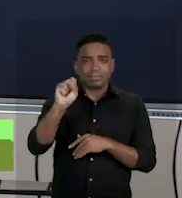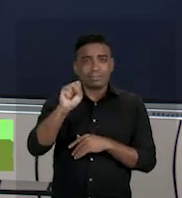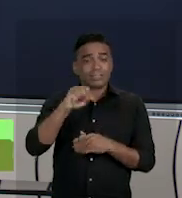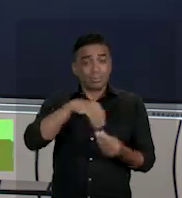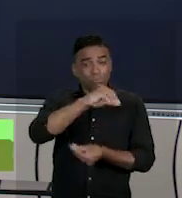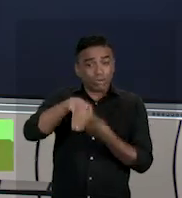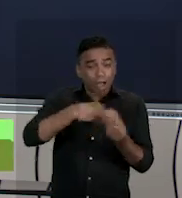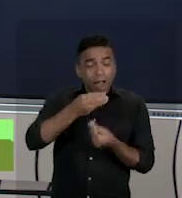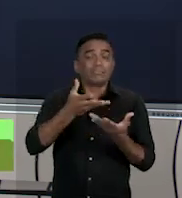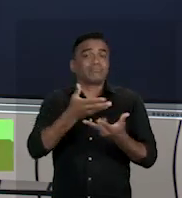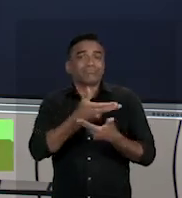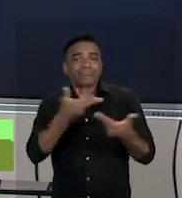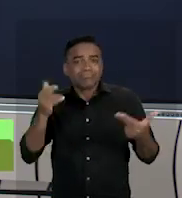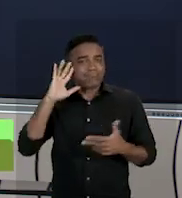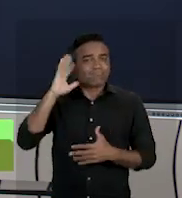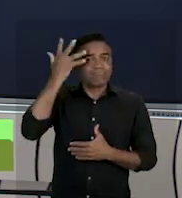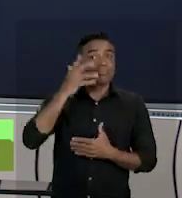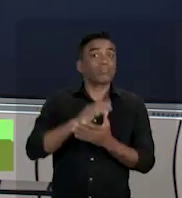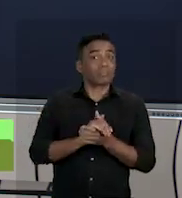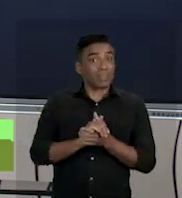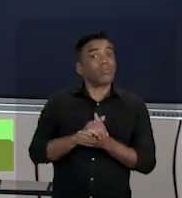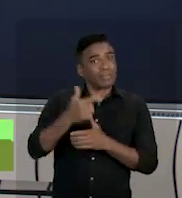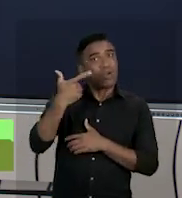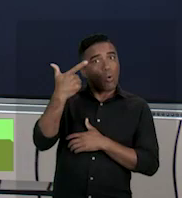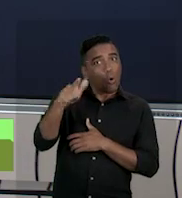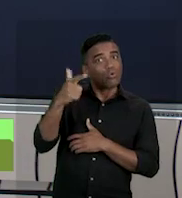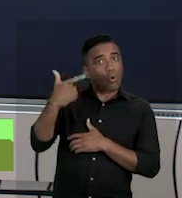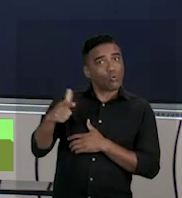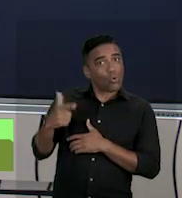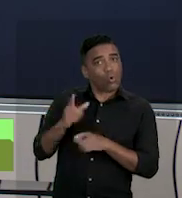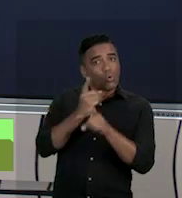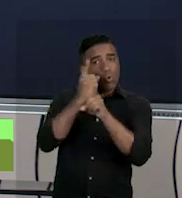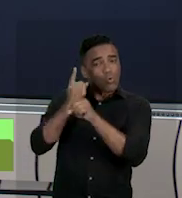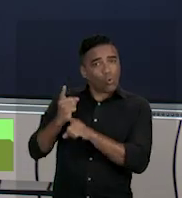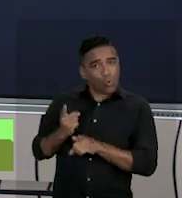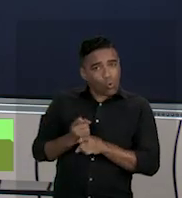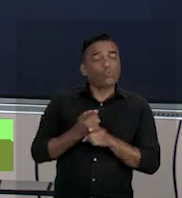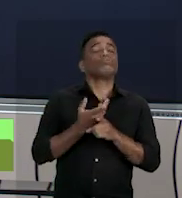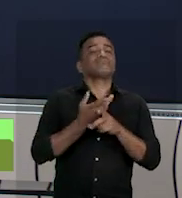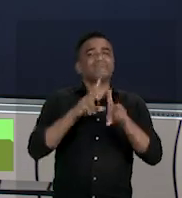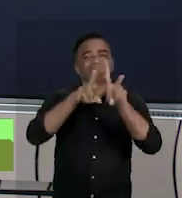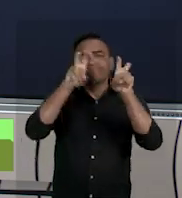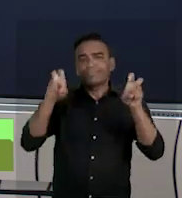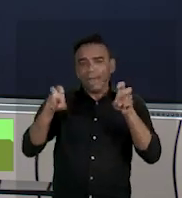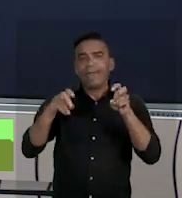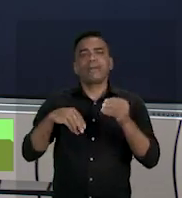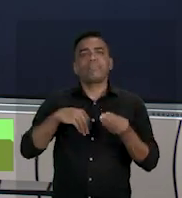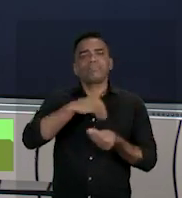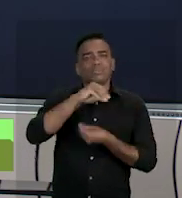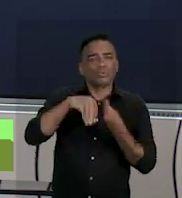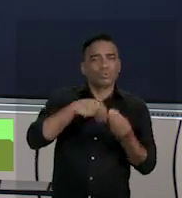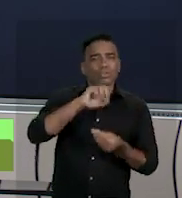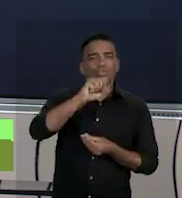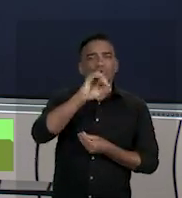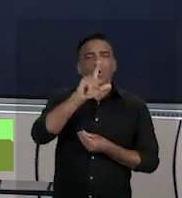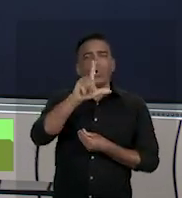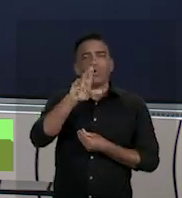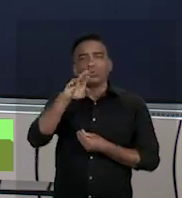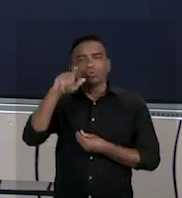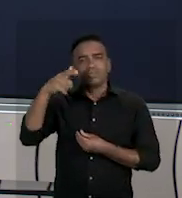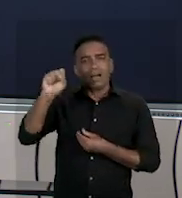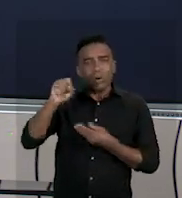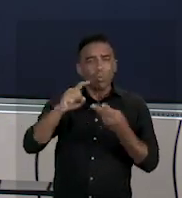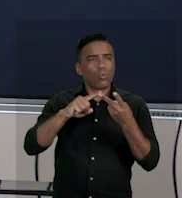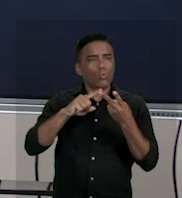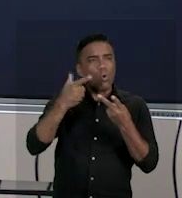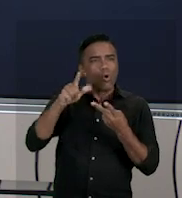Teremos ainda mais 3 encontros ao longo desse quarto bimestre, onde vamos trabalhar soluções, vamos trabalhar também estequiometria, em